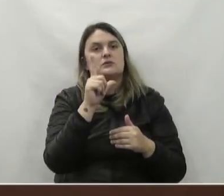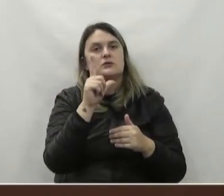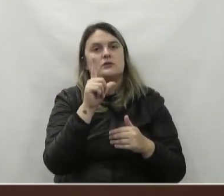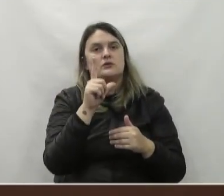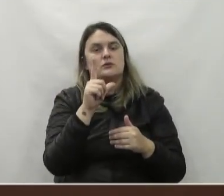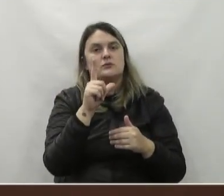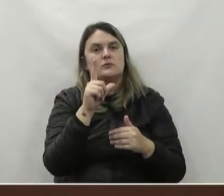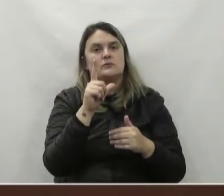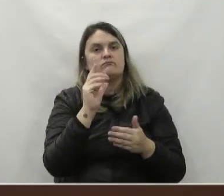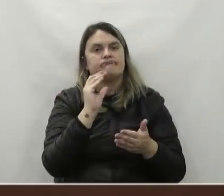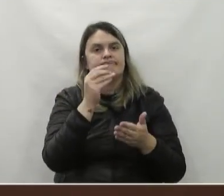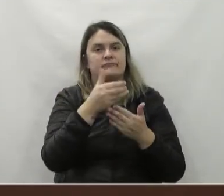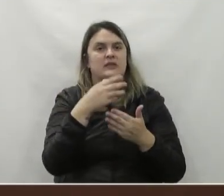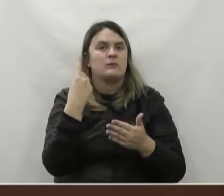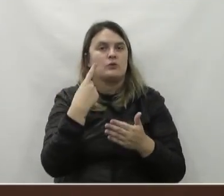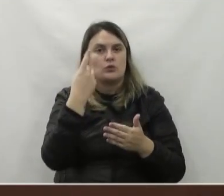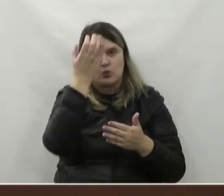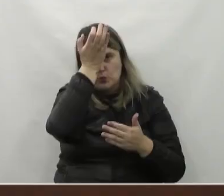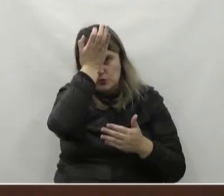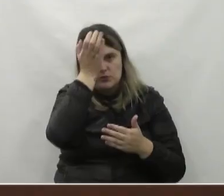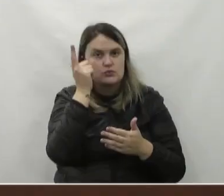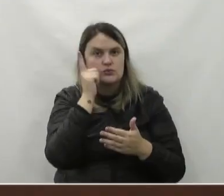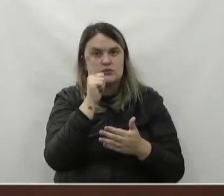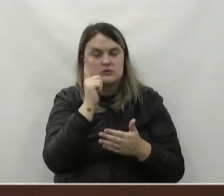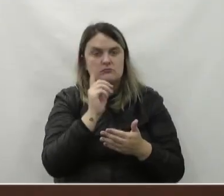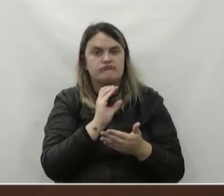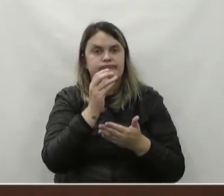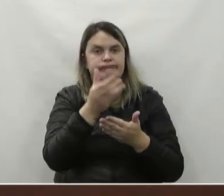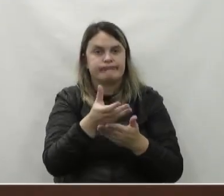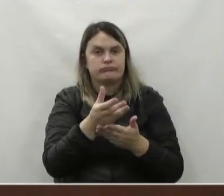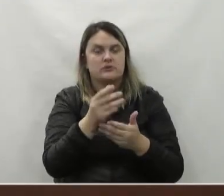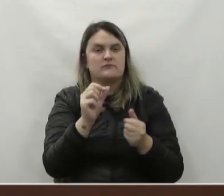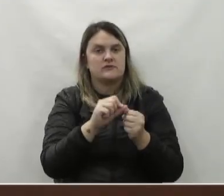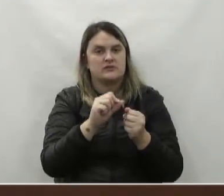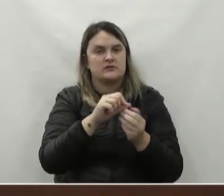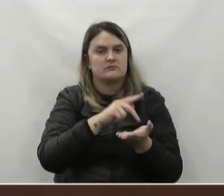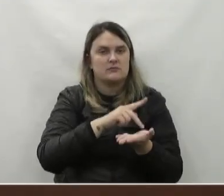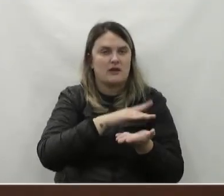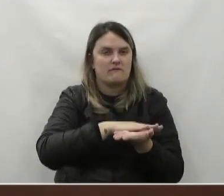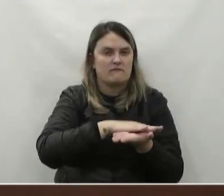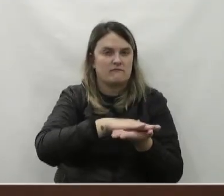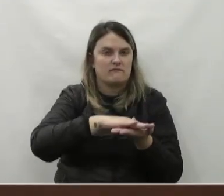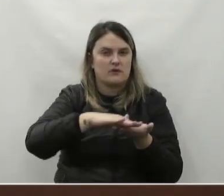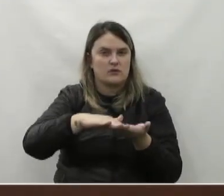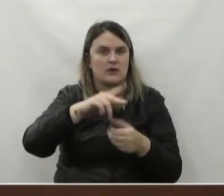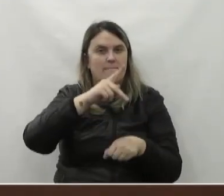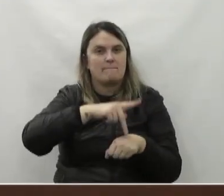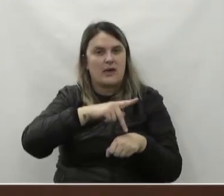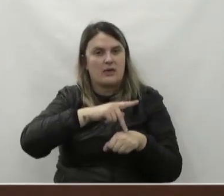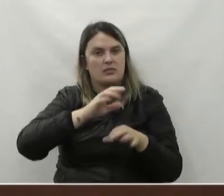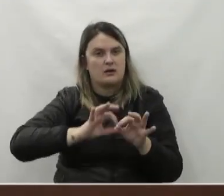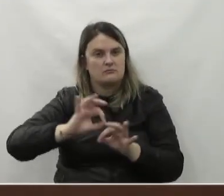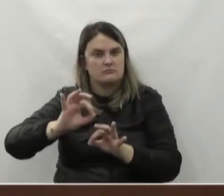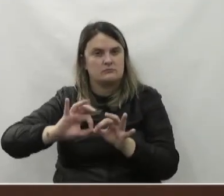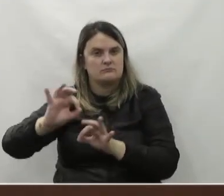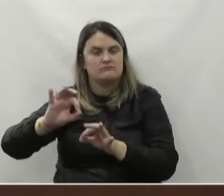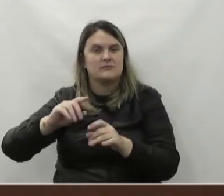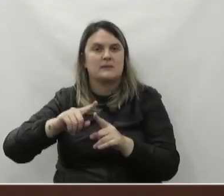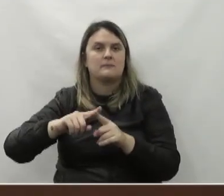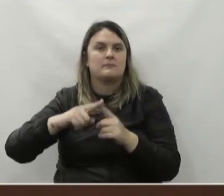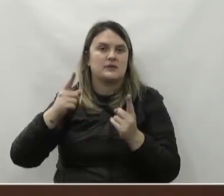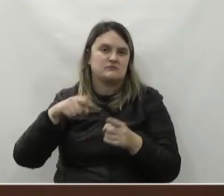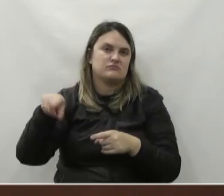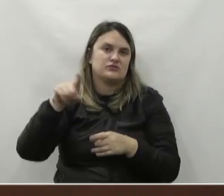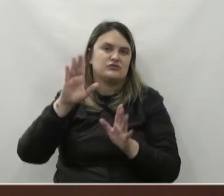o recurso, através do deputado Hussen, para fazer lá aquela pavimentação com pedras irregulares. Infelizmente, todos